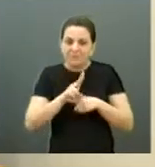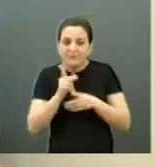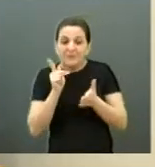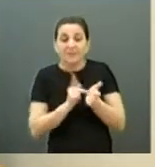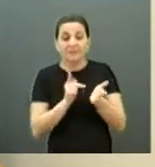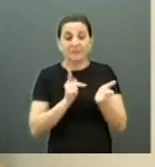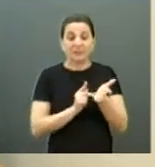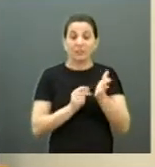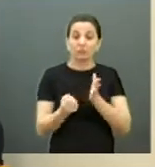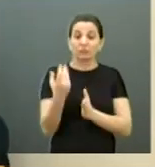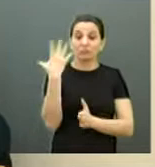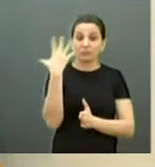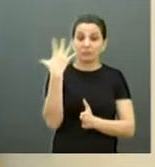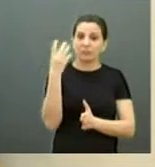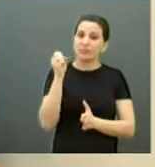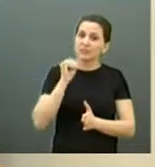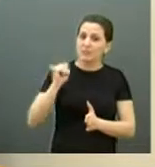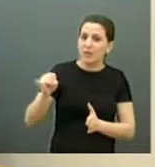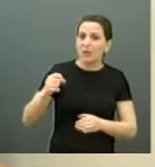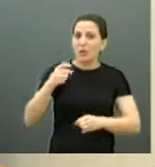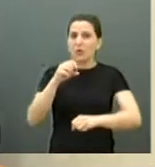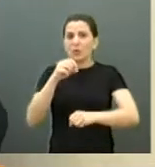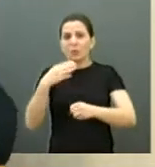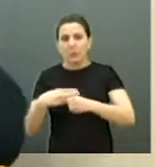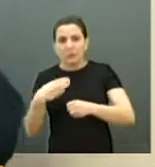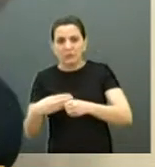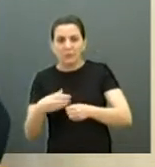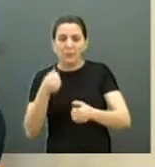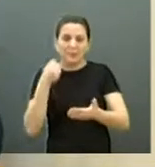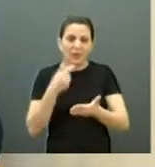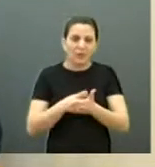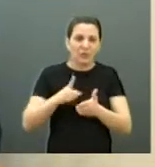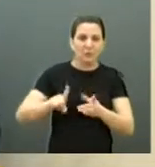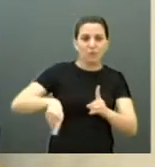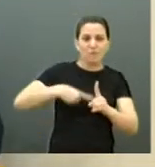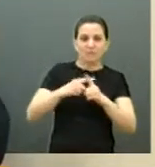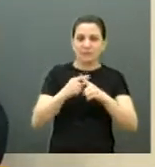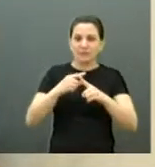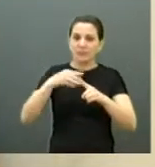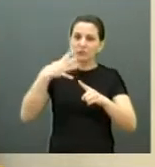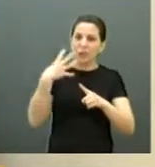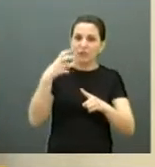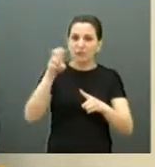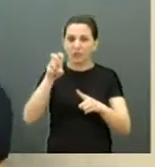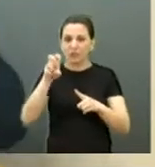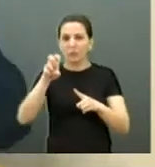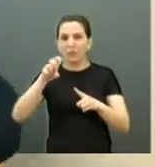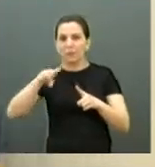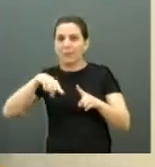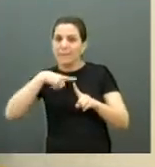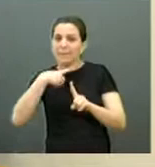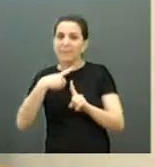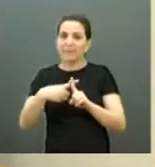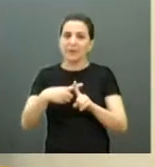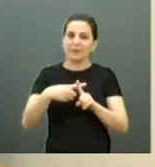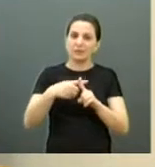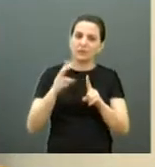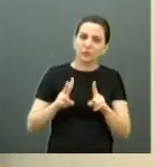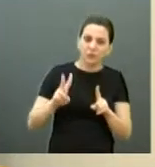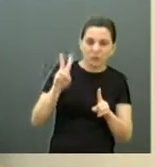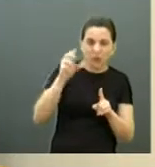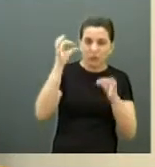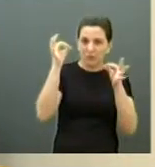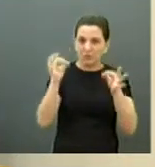verdade que este município se apagando quatro a cinco vezes o valor isso vai ter que ser esclarecido